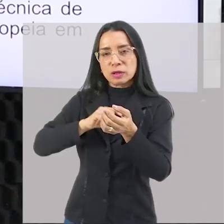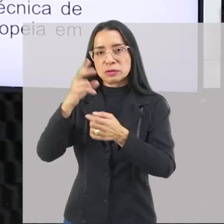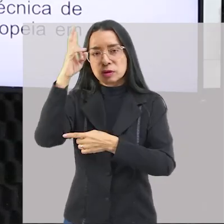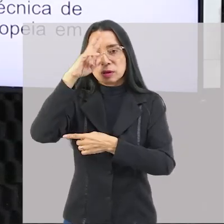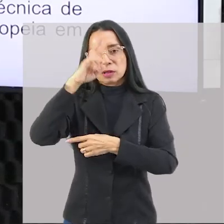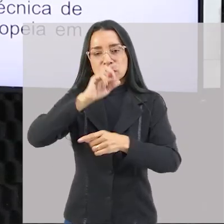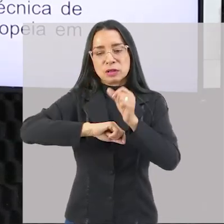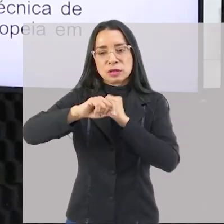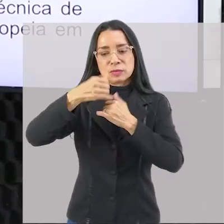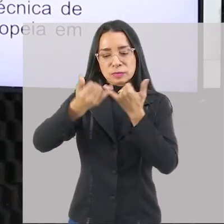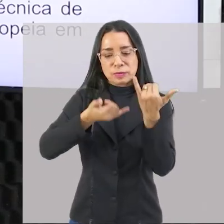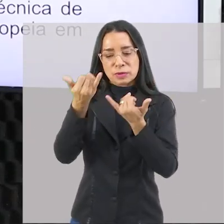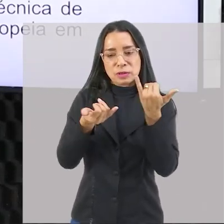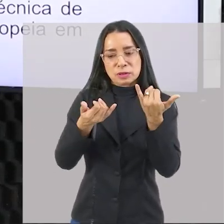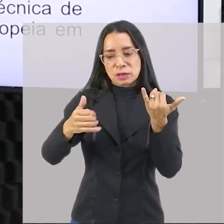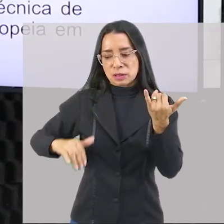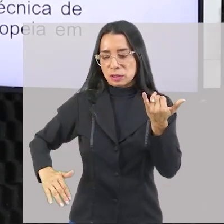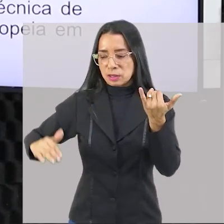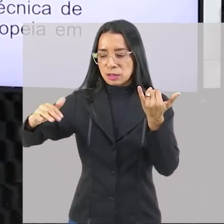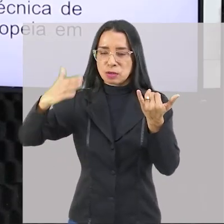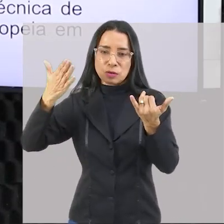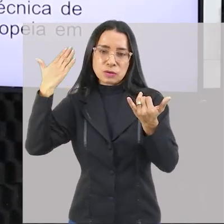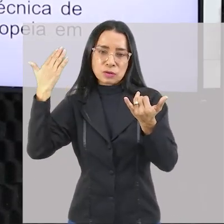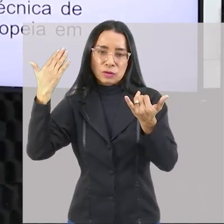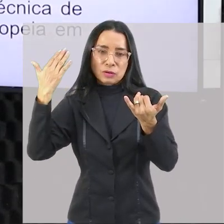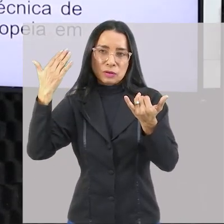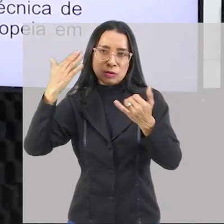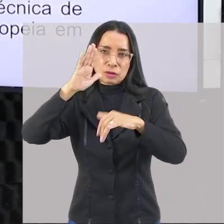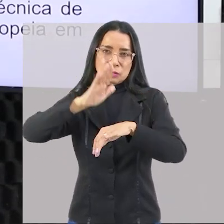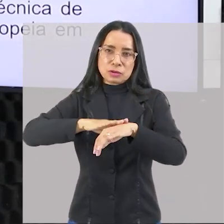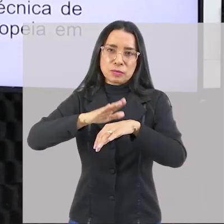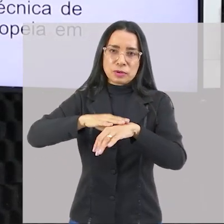vê se tu lembra disso, Léo. Chamava Xuxo.